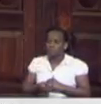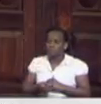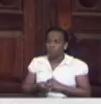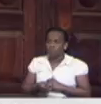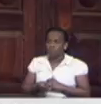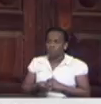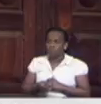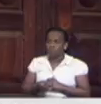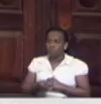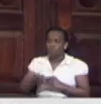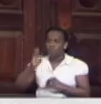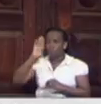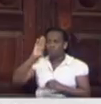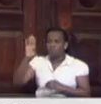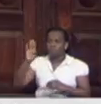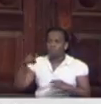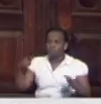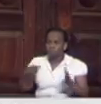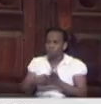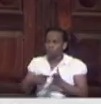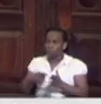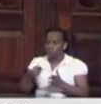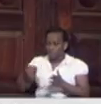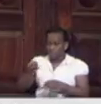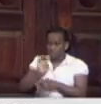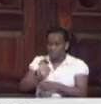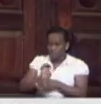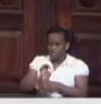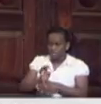o ponto principal das divergências aqui no Estado